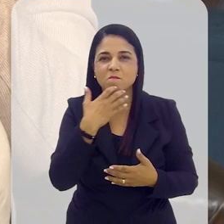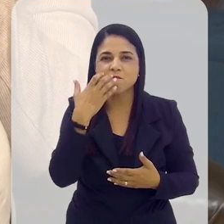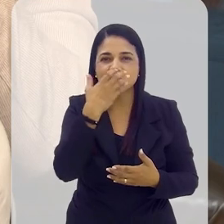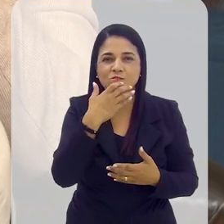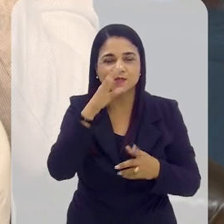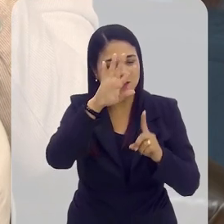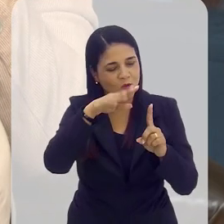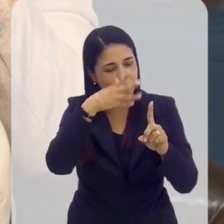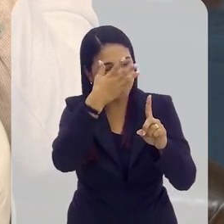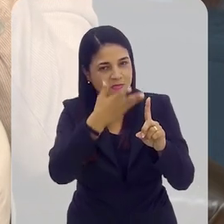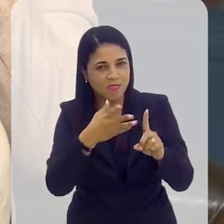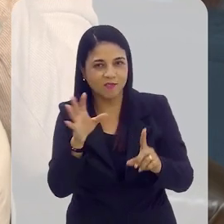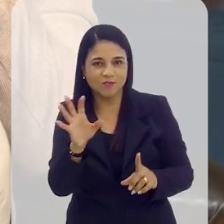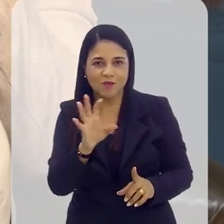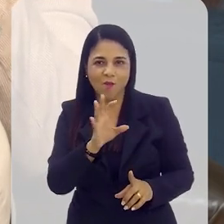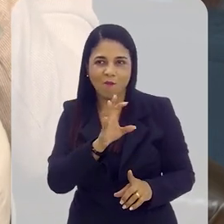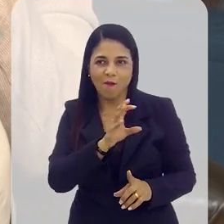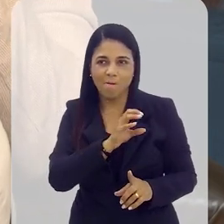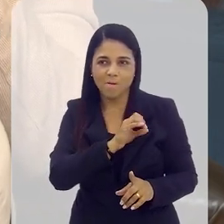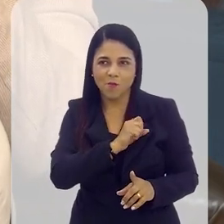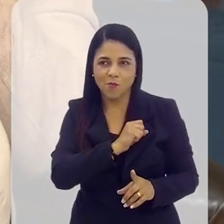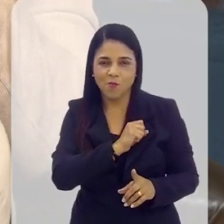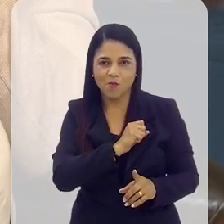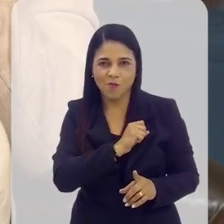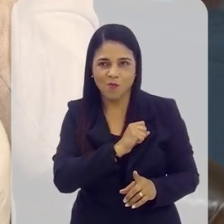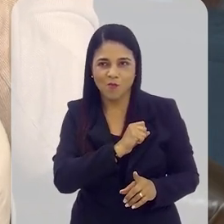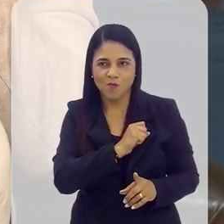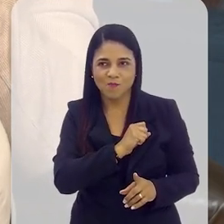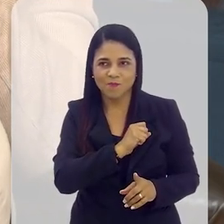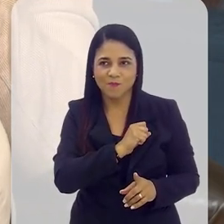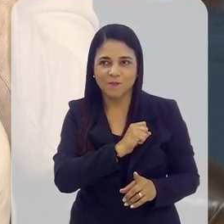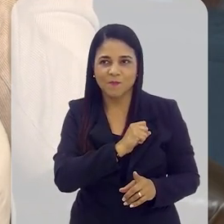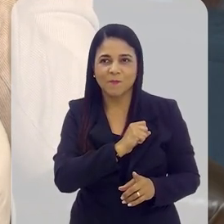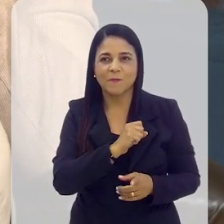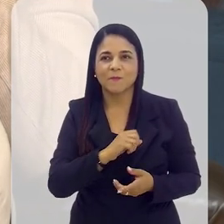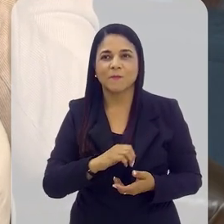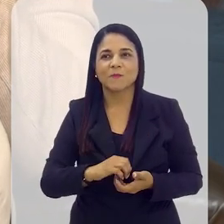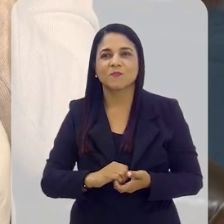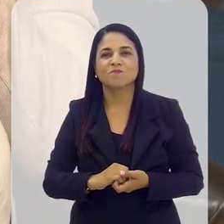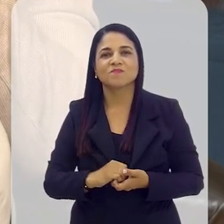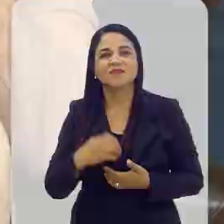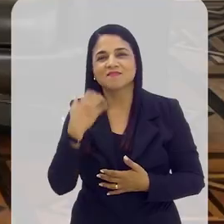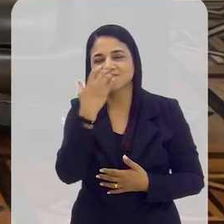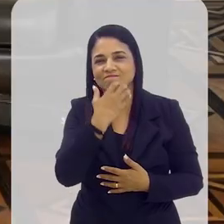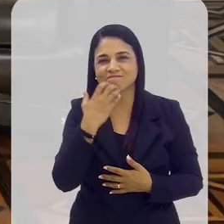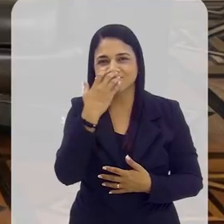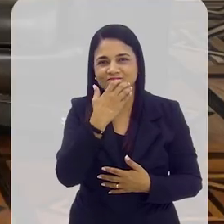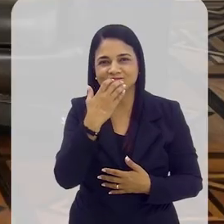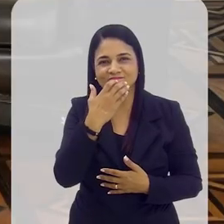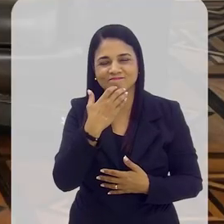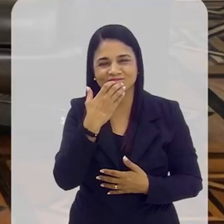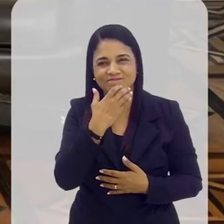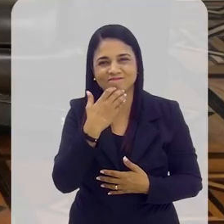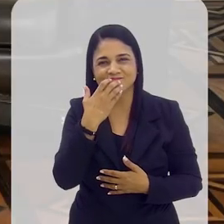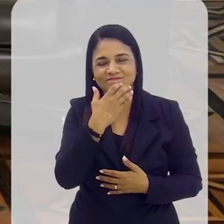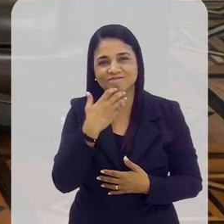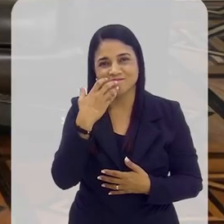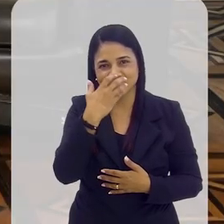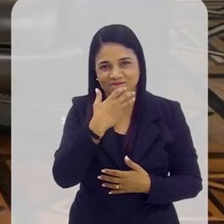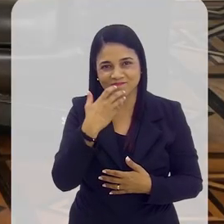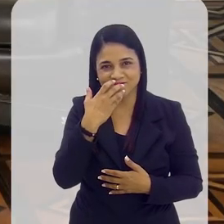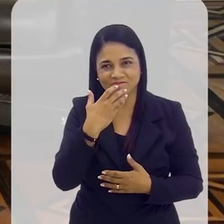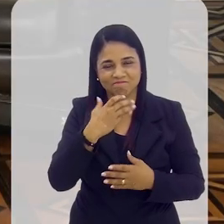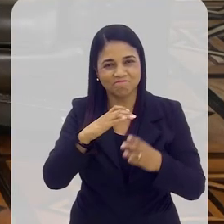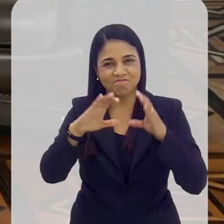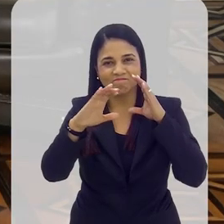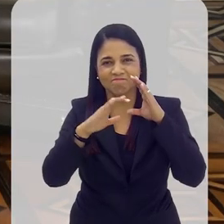música em homenagem ao amor e a essa esperança. Canta pra gente uma música. Vamos cantar? Por favor, por favor. Vou